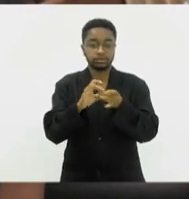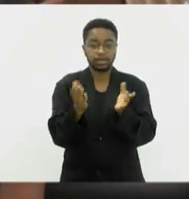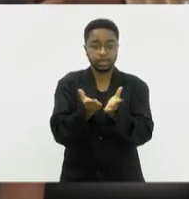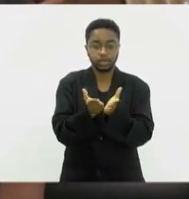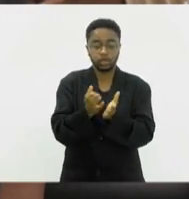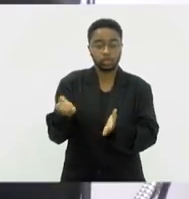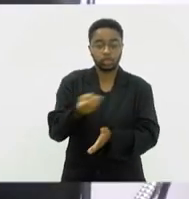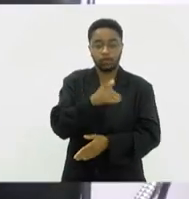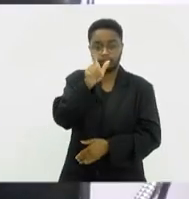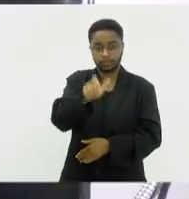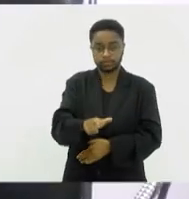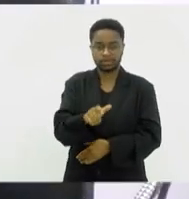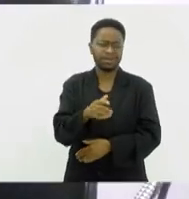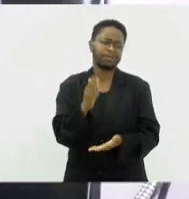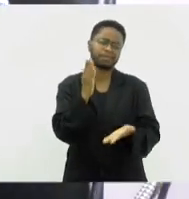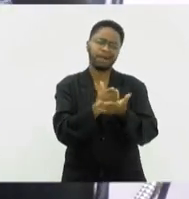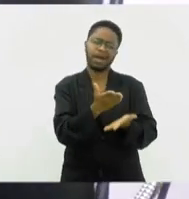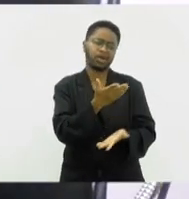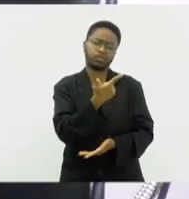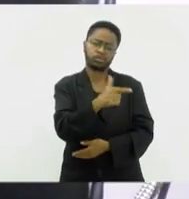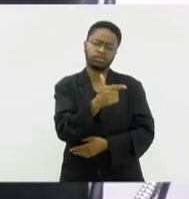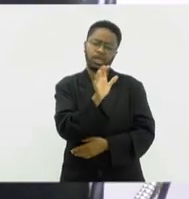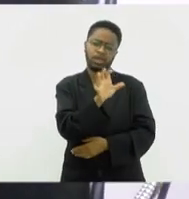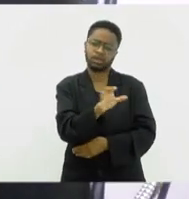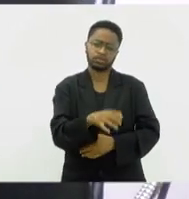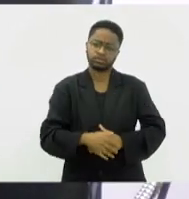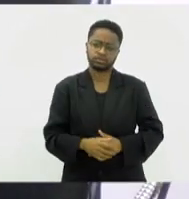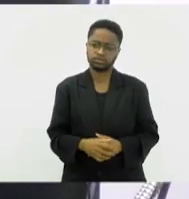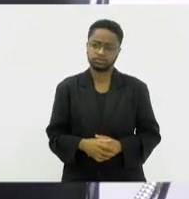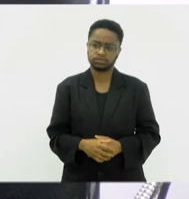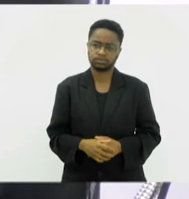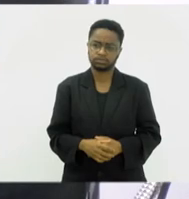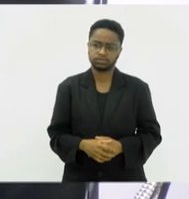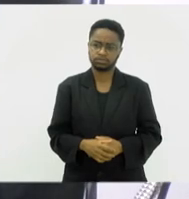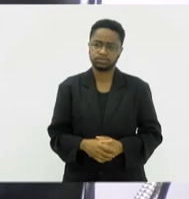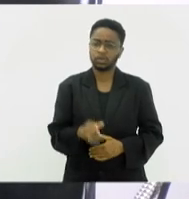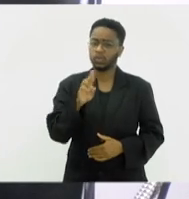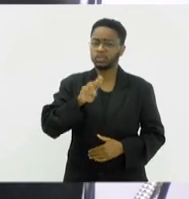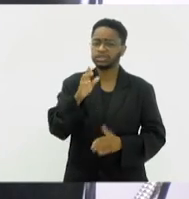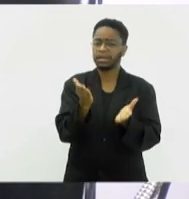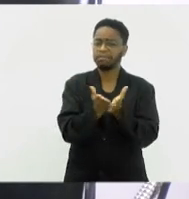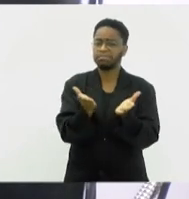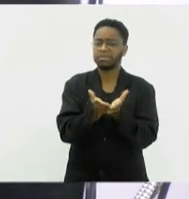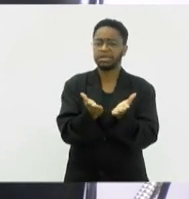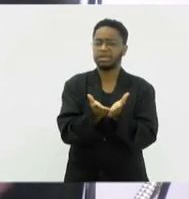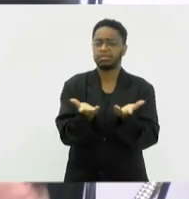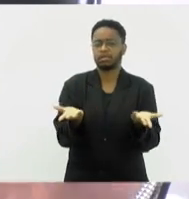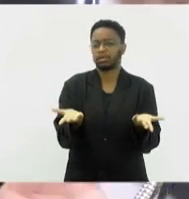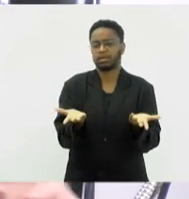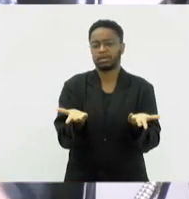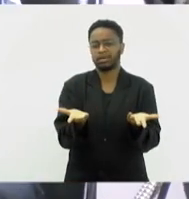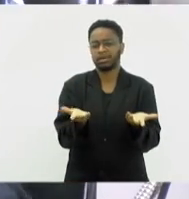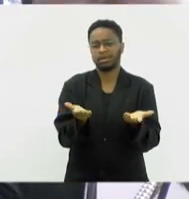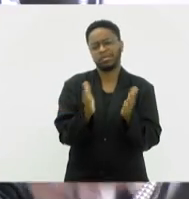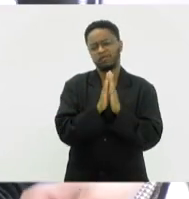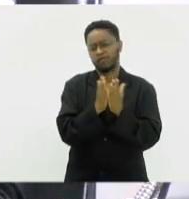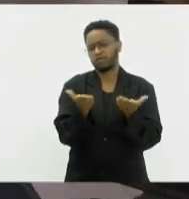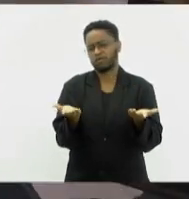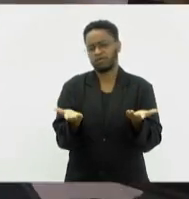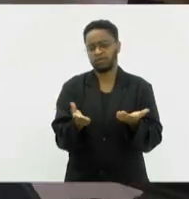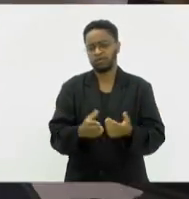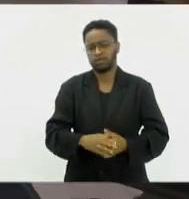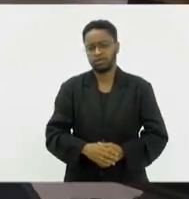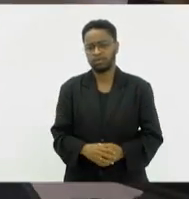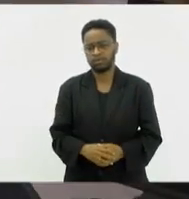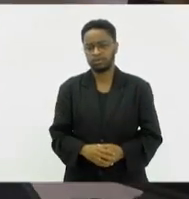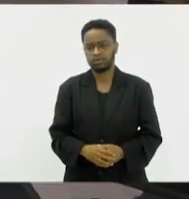filho. Não, não existe isso, cara. Não, existe. Deputada, a nossa comissão aqui de Direitos Humanos da LED... Ela está usando uma Bíblia para... Mas, pelo amor de Deus, a gente tem que